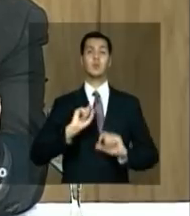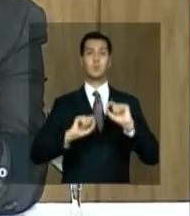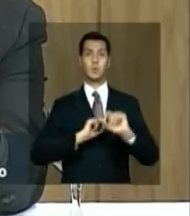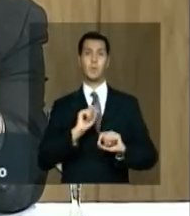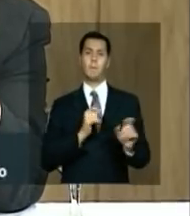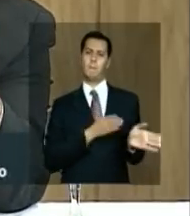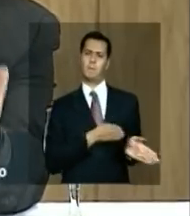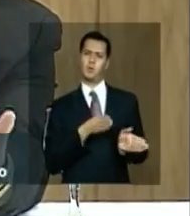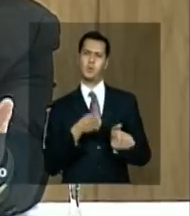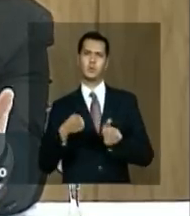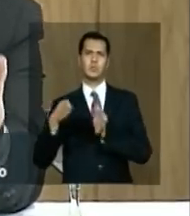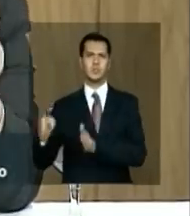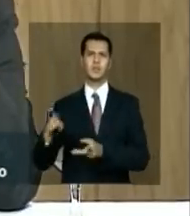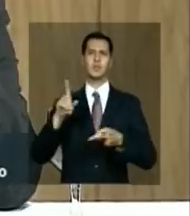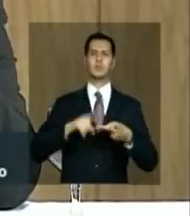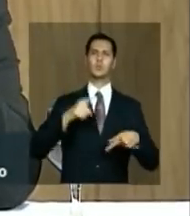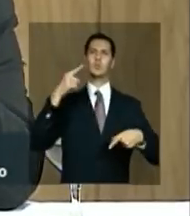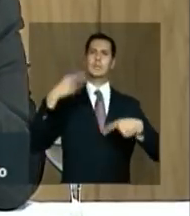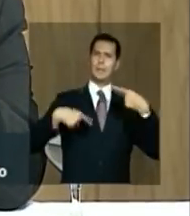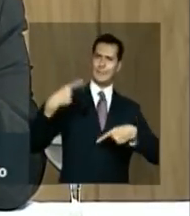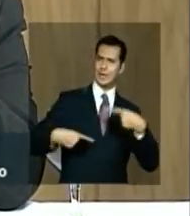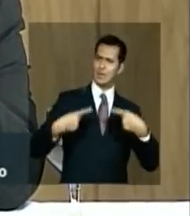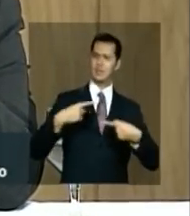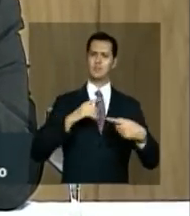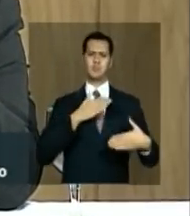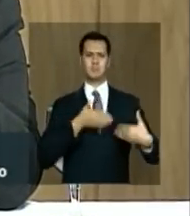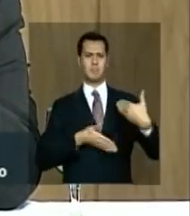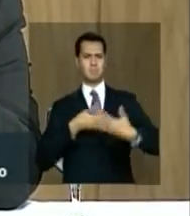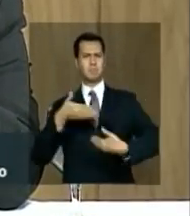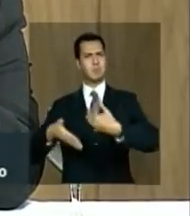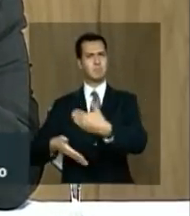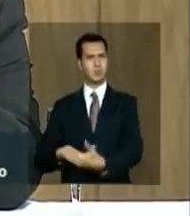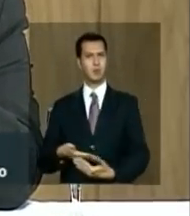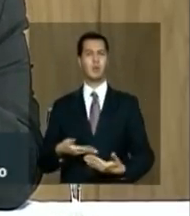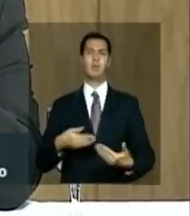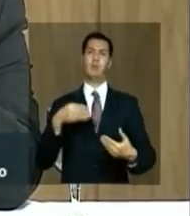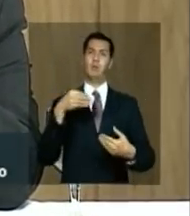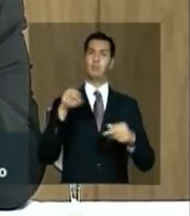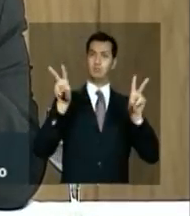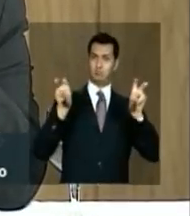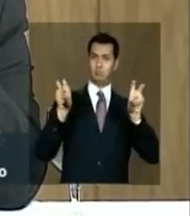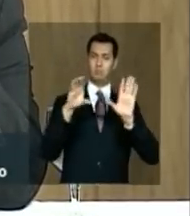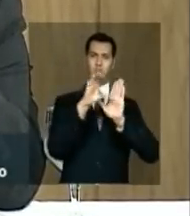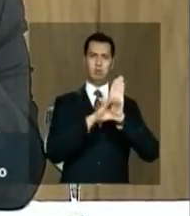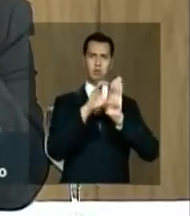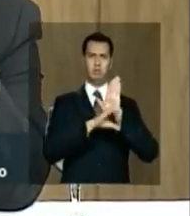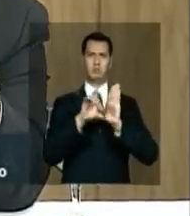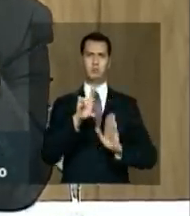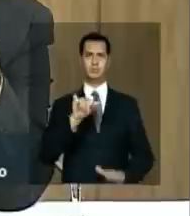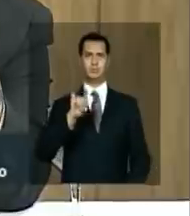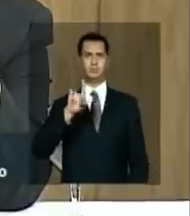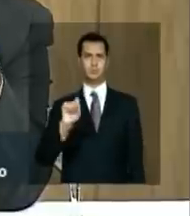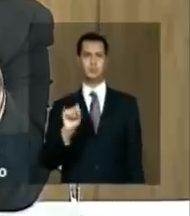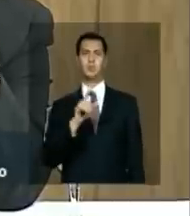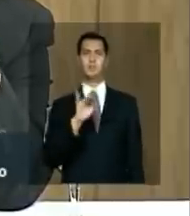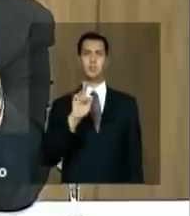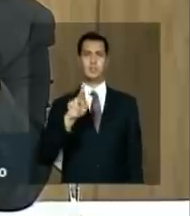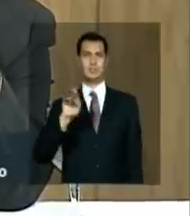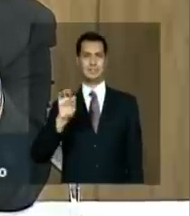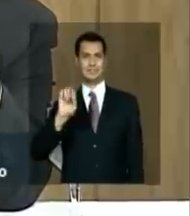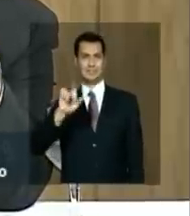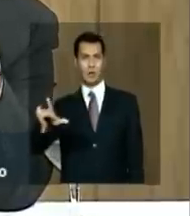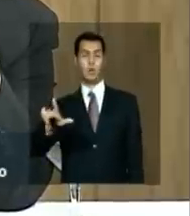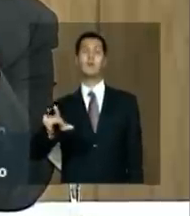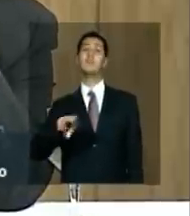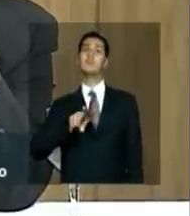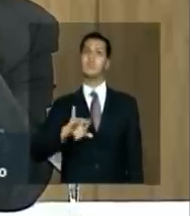processo esse debate de código florestal dando muito mais segurança jurídica